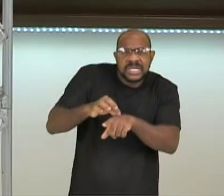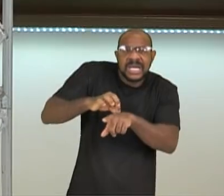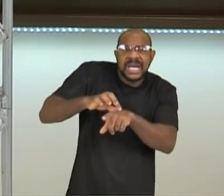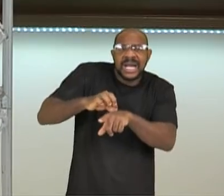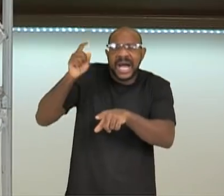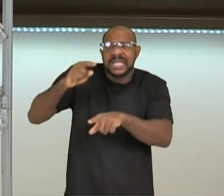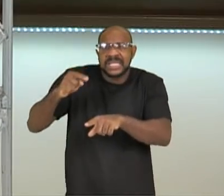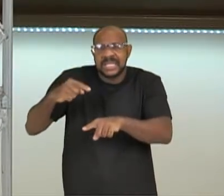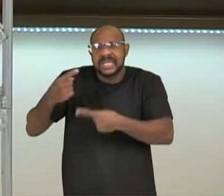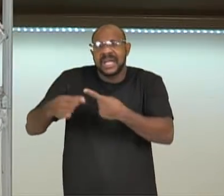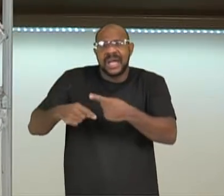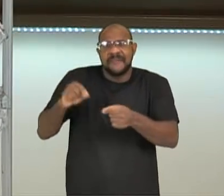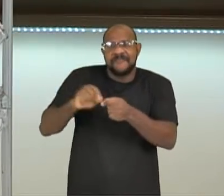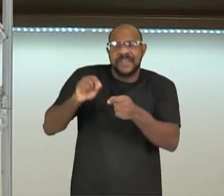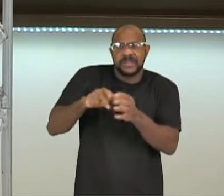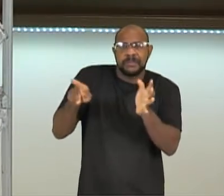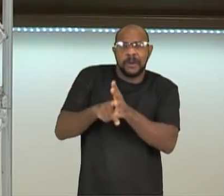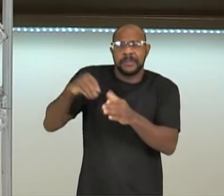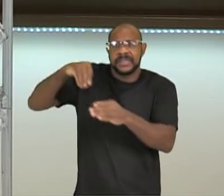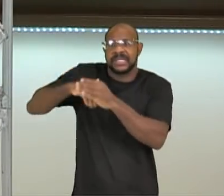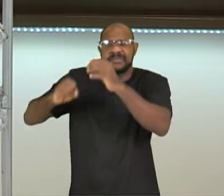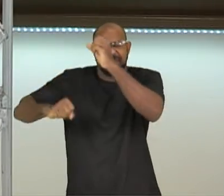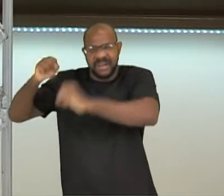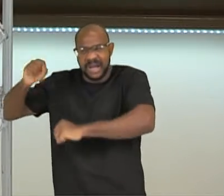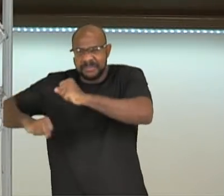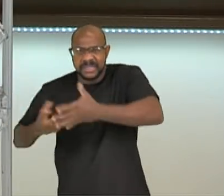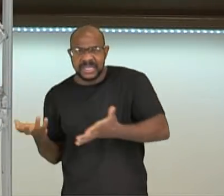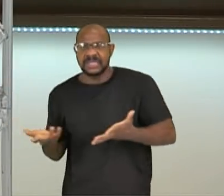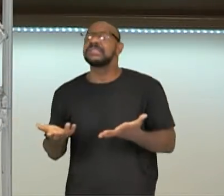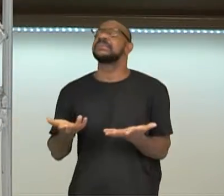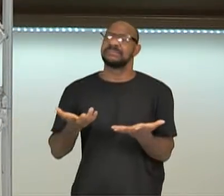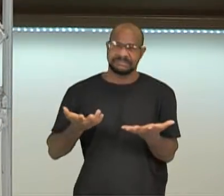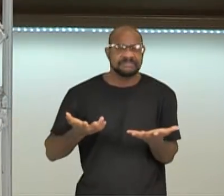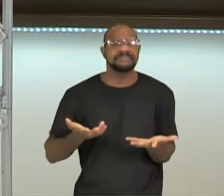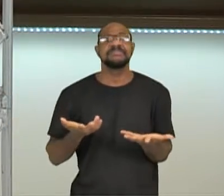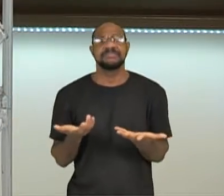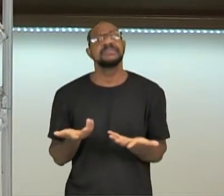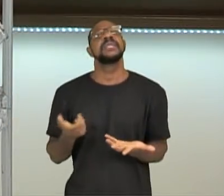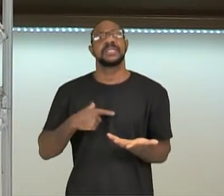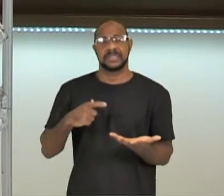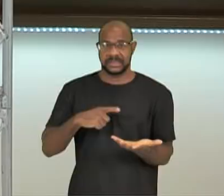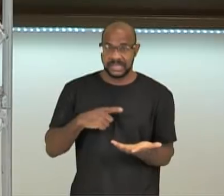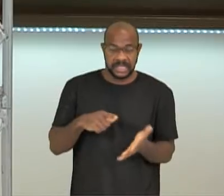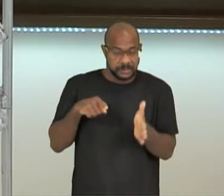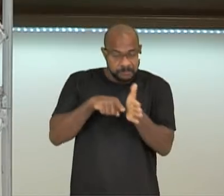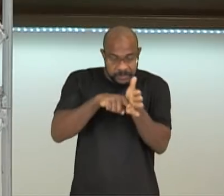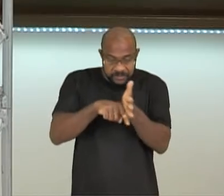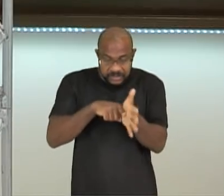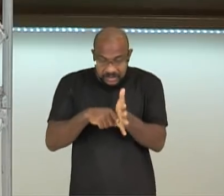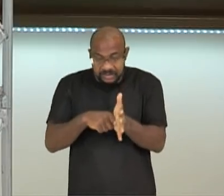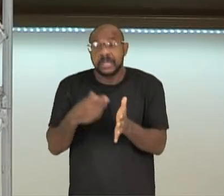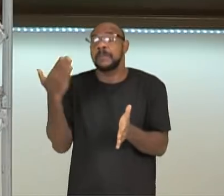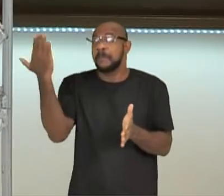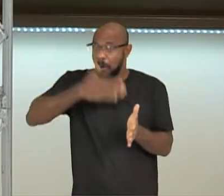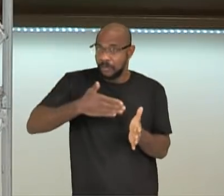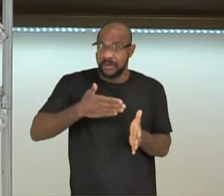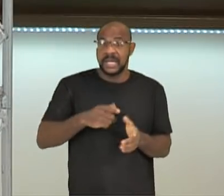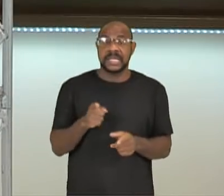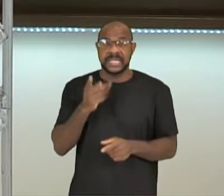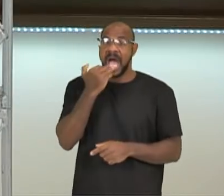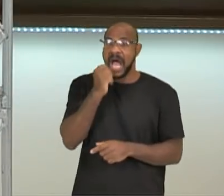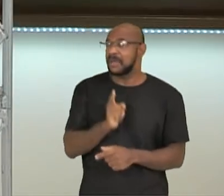tem comprovação, já tem estudo suficiente mostrando que esses alimentos devem ser evitados. A gente vai